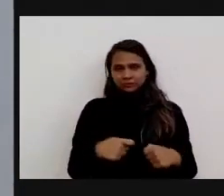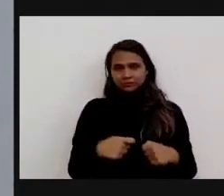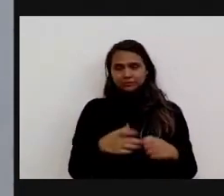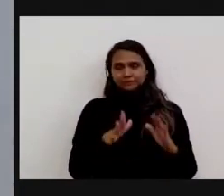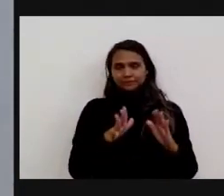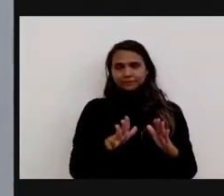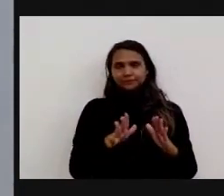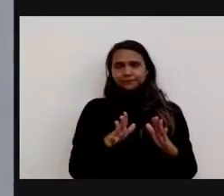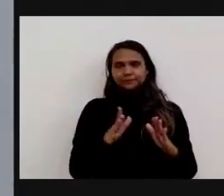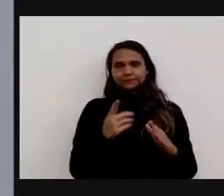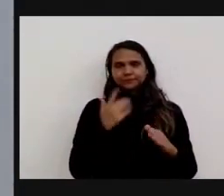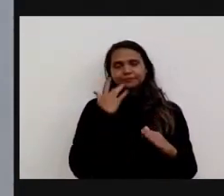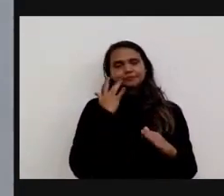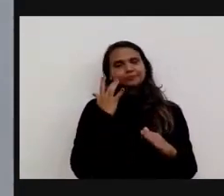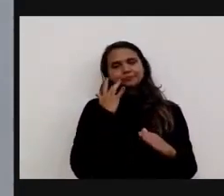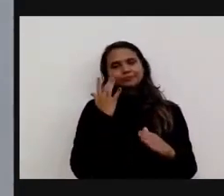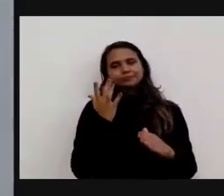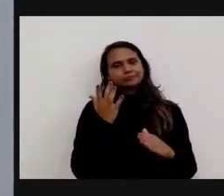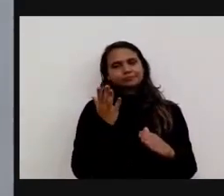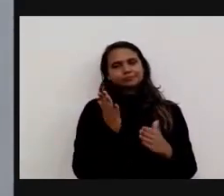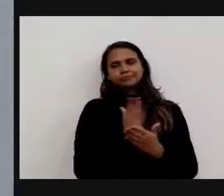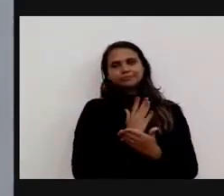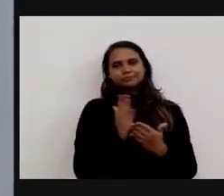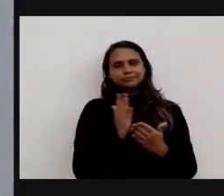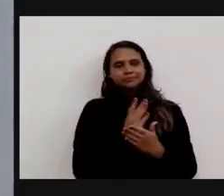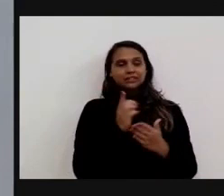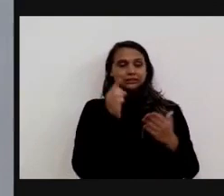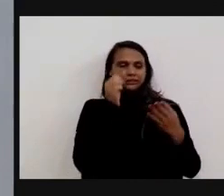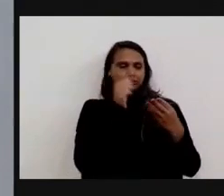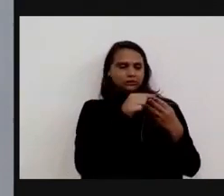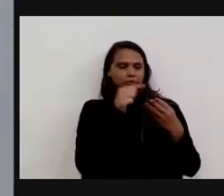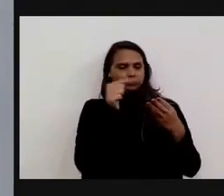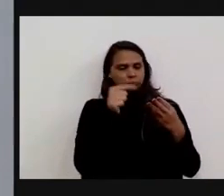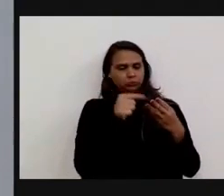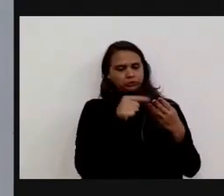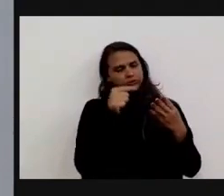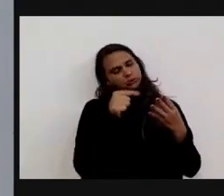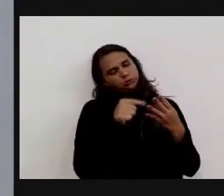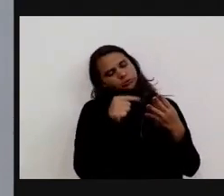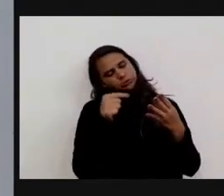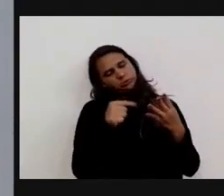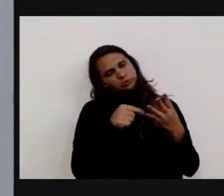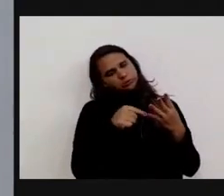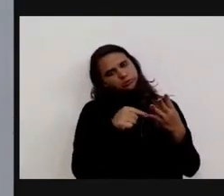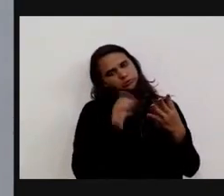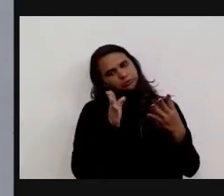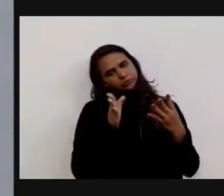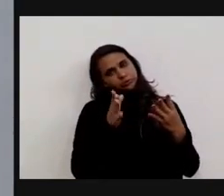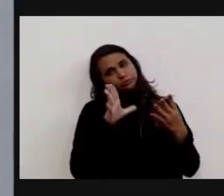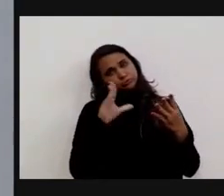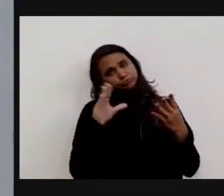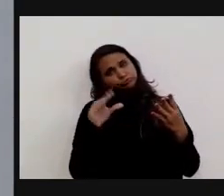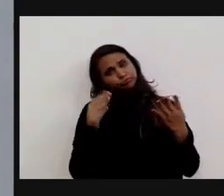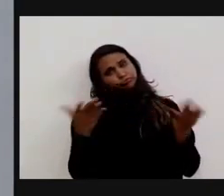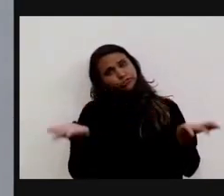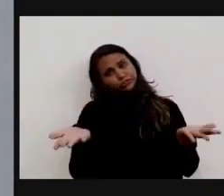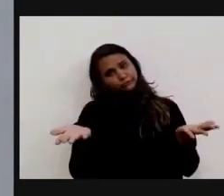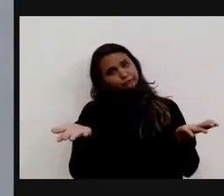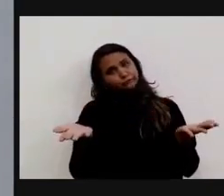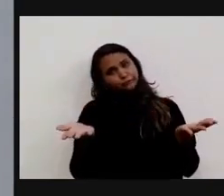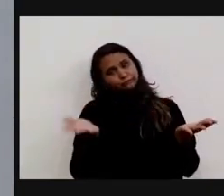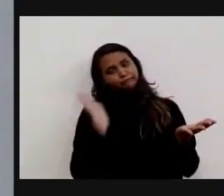exatamente porque é mais fácil às vezes ó e isso depois isso depois isso depois isso é cômodo é confortável